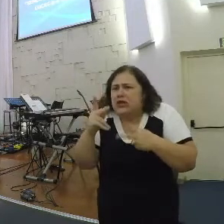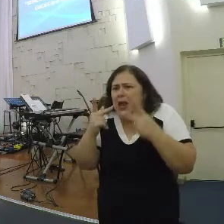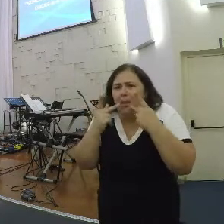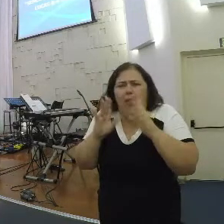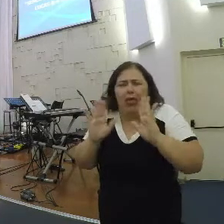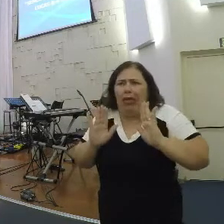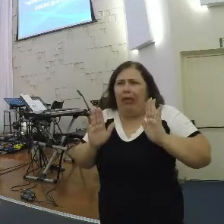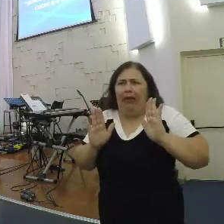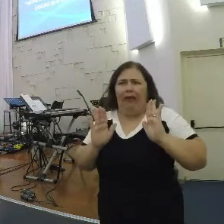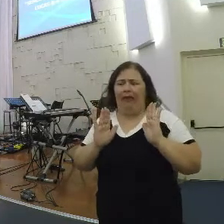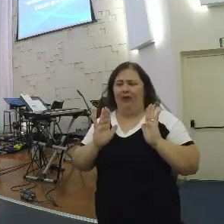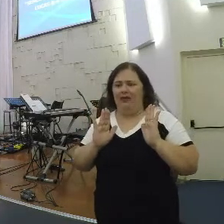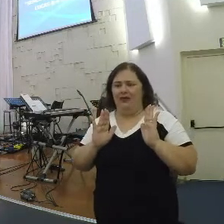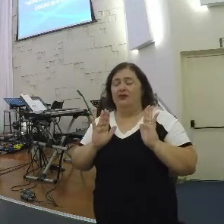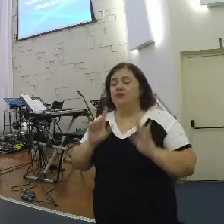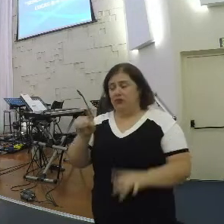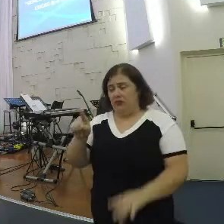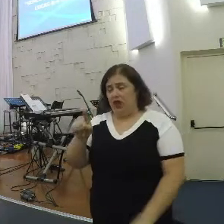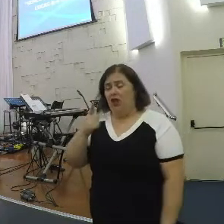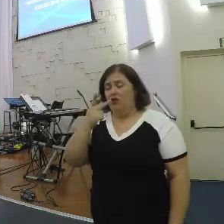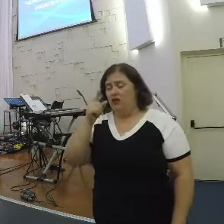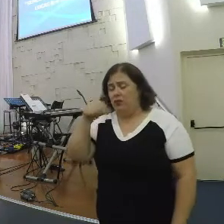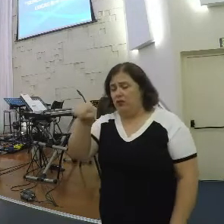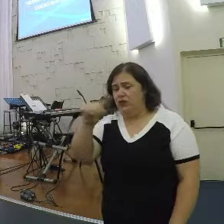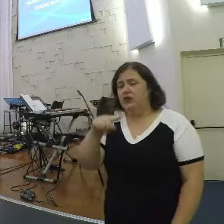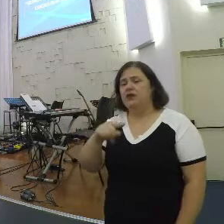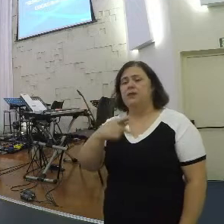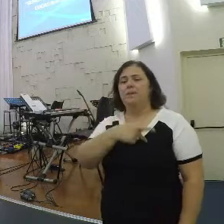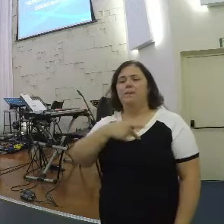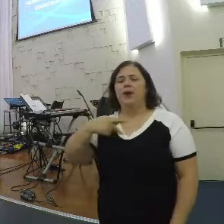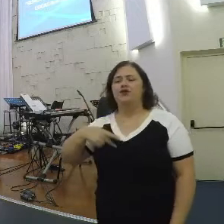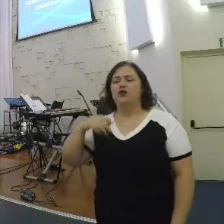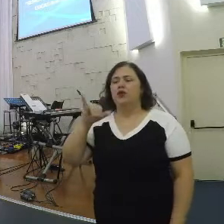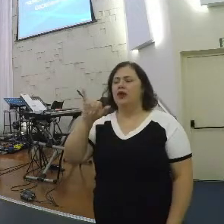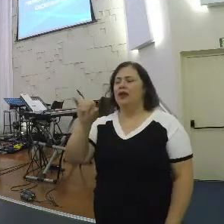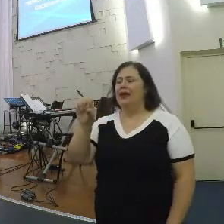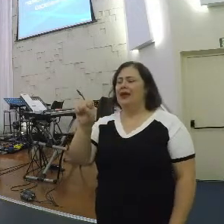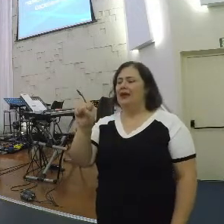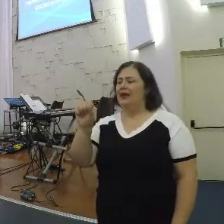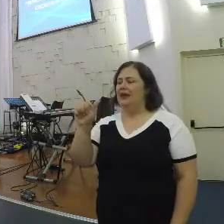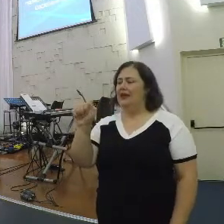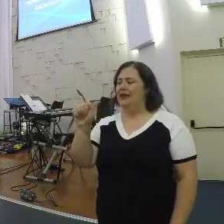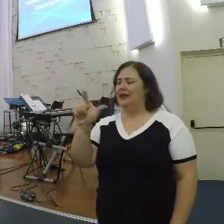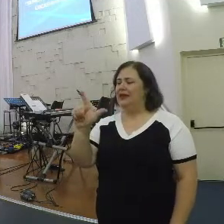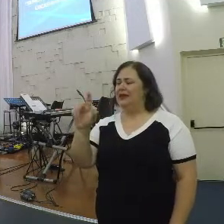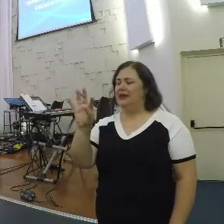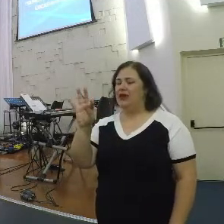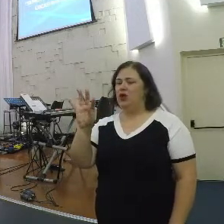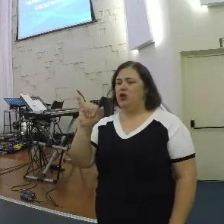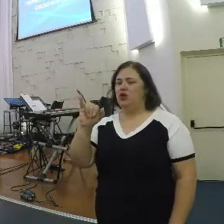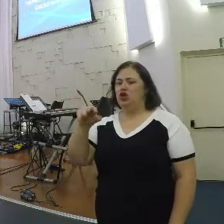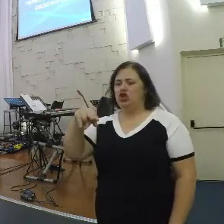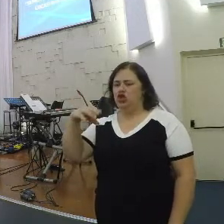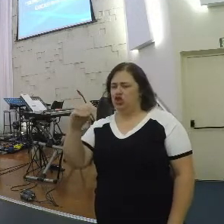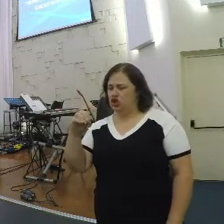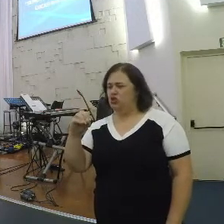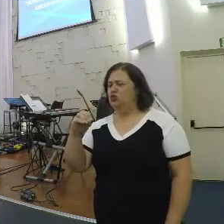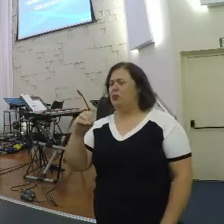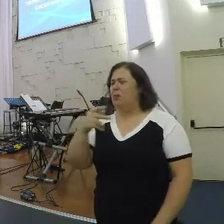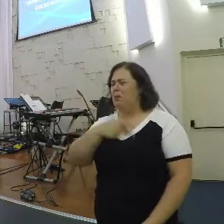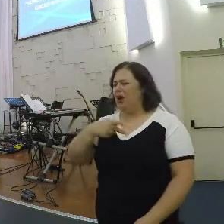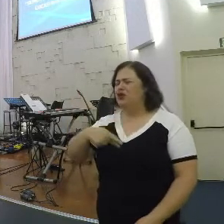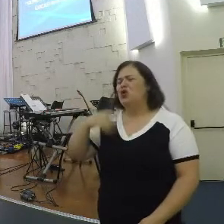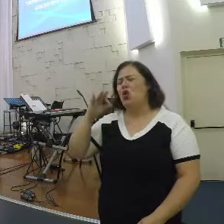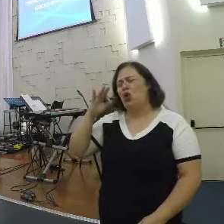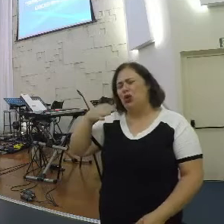na glória com o Senhor, acerca desse texto. O livro dele é o comentário de Marcos, comentário do